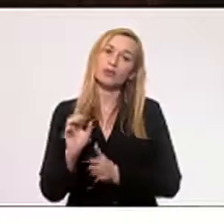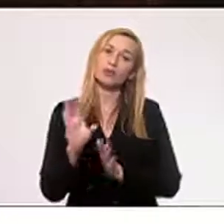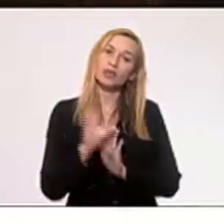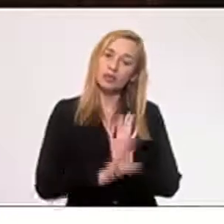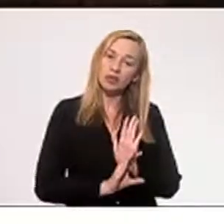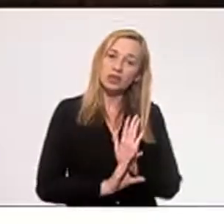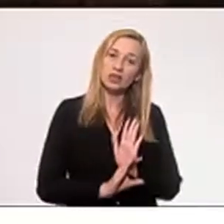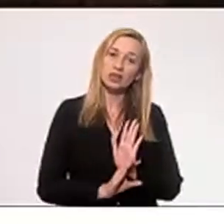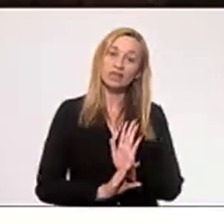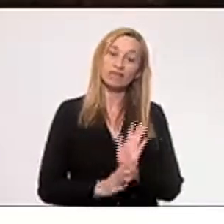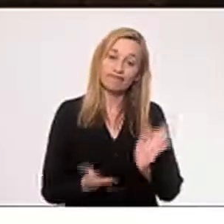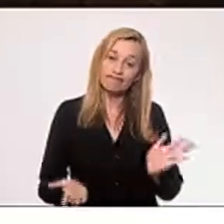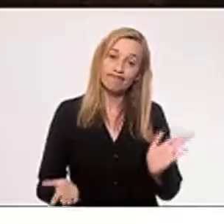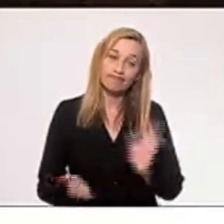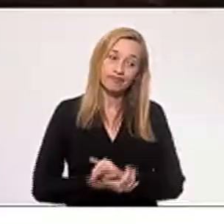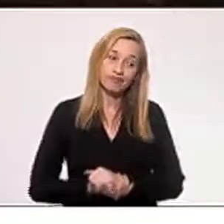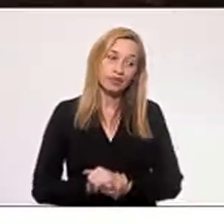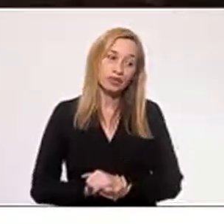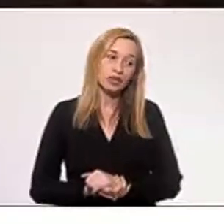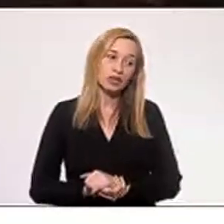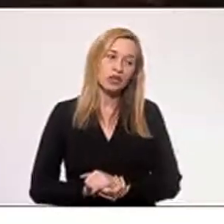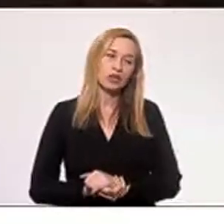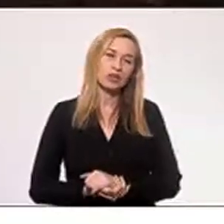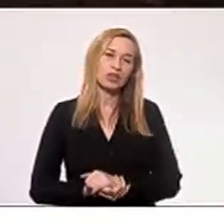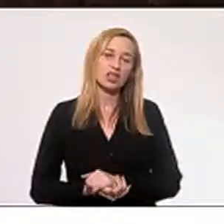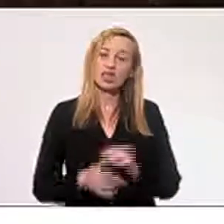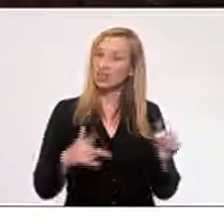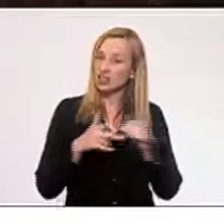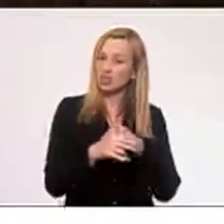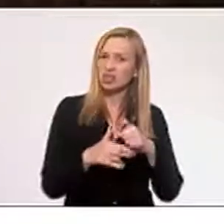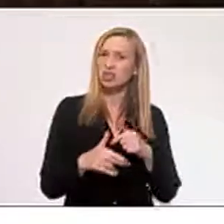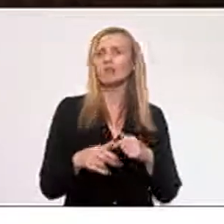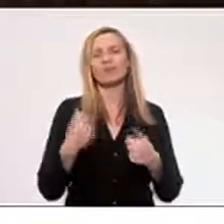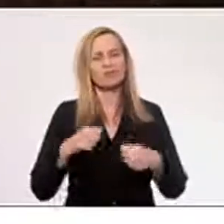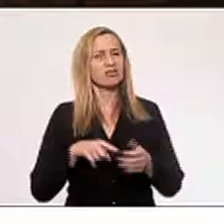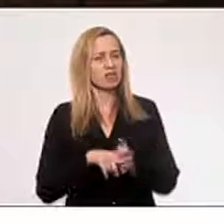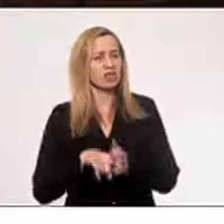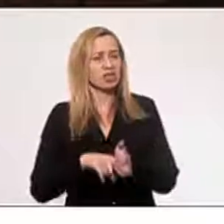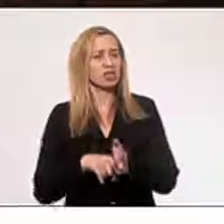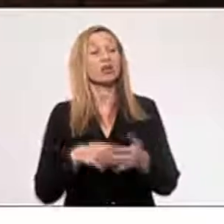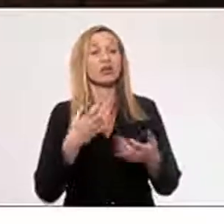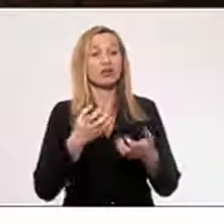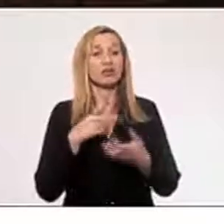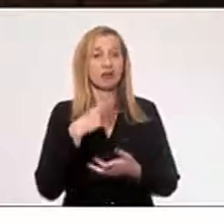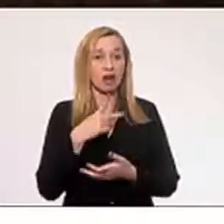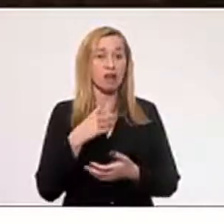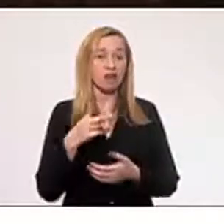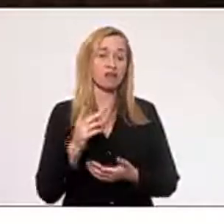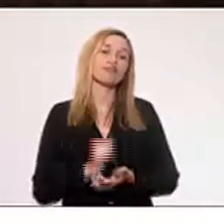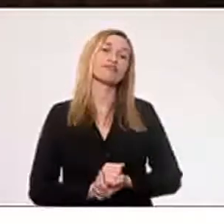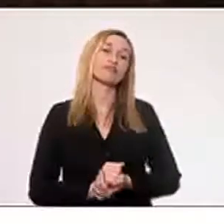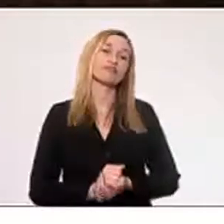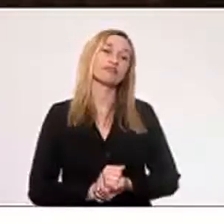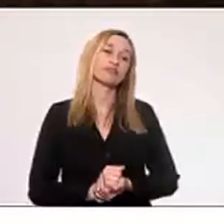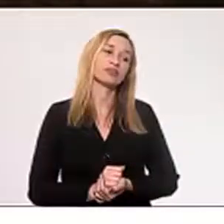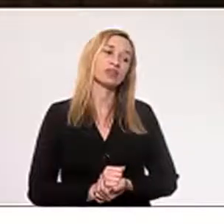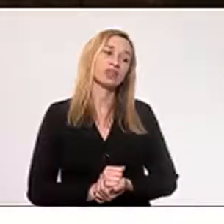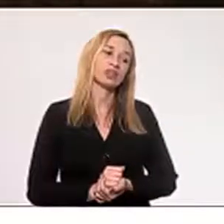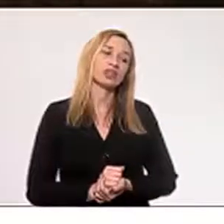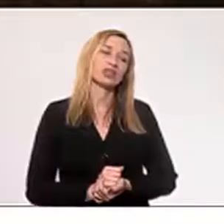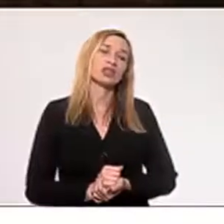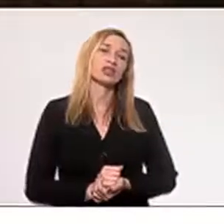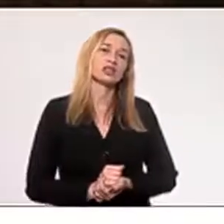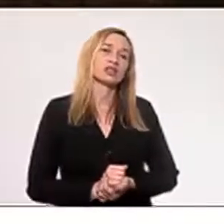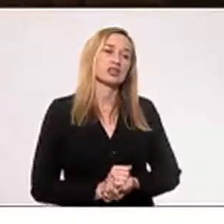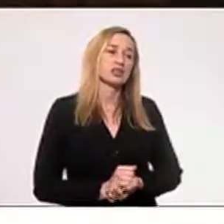sendo cumpridos a rigor. Isso também merece investigação. Ou seja, eu quero aqui salientar esse aspecto, sem